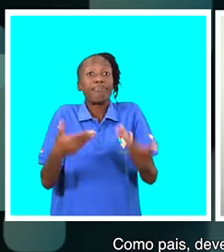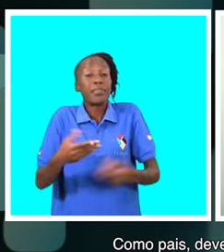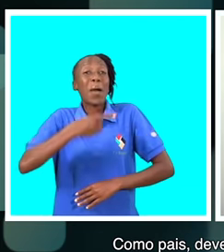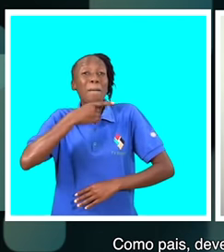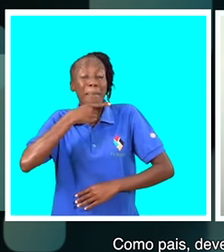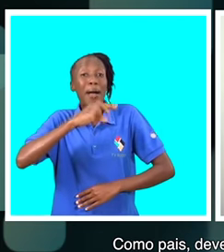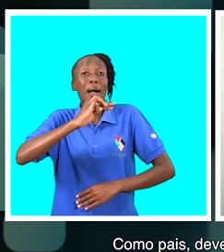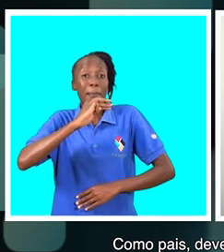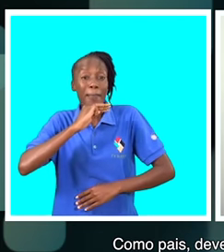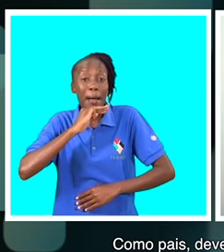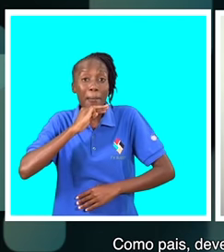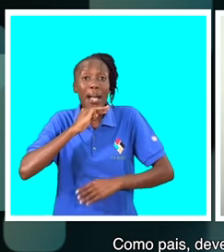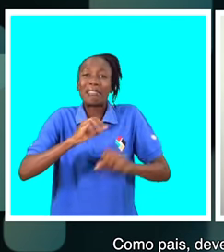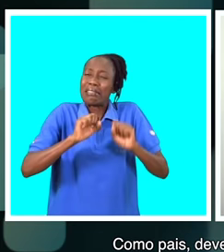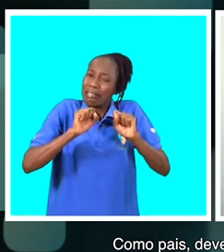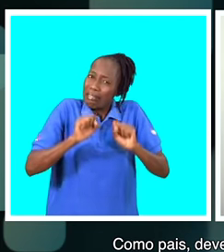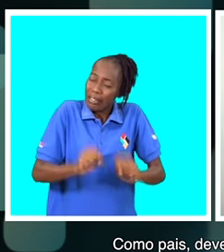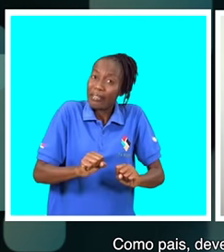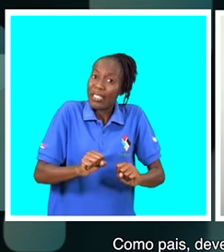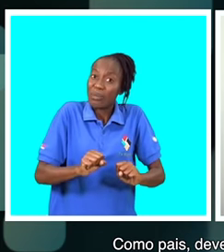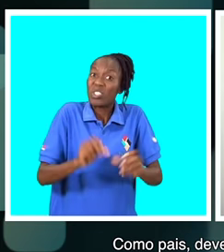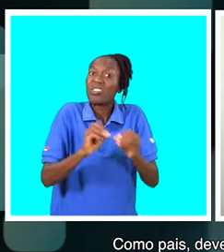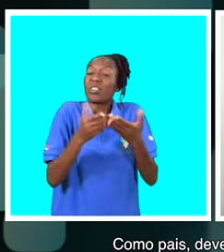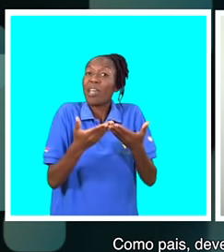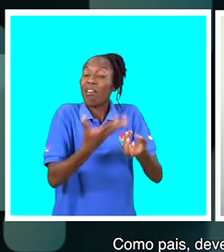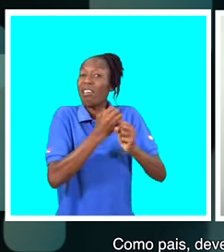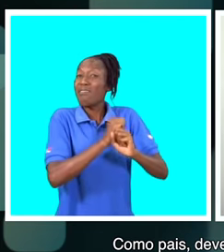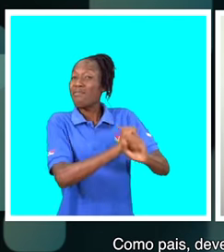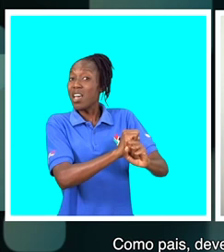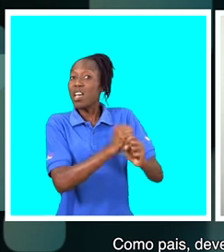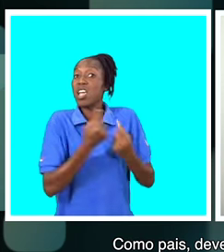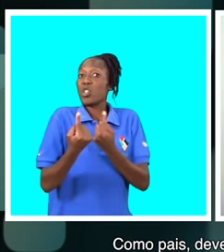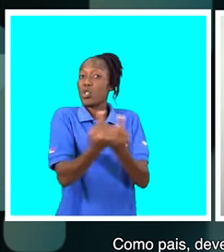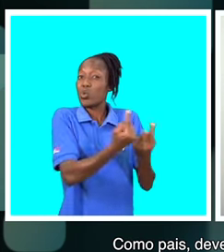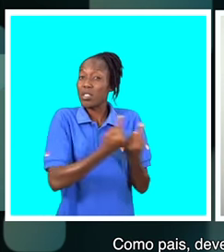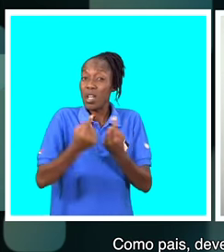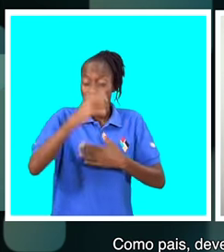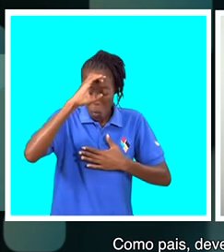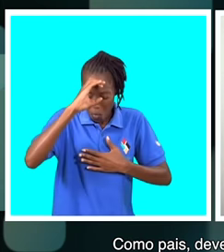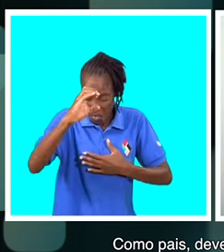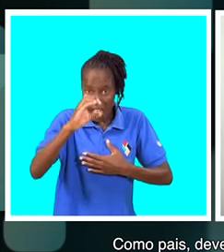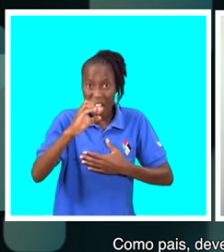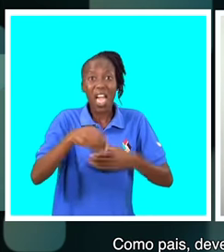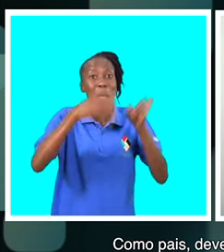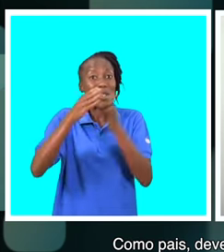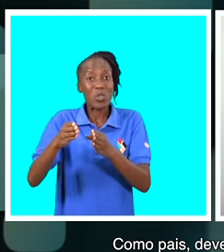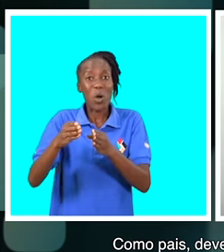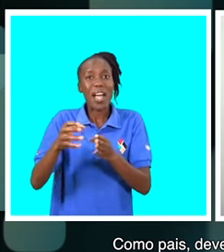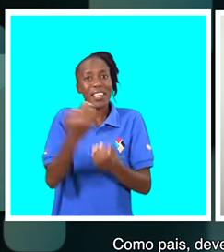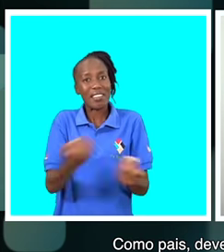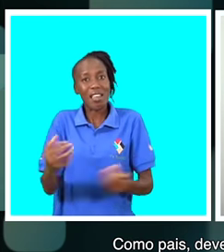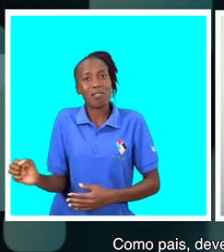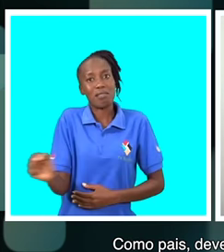Como pais, devemos também evitar situações de confiar as crianças